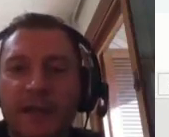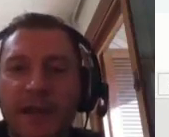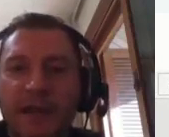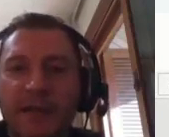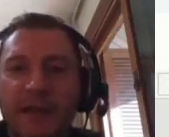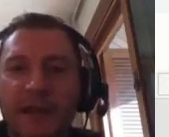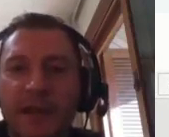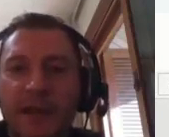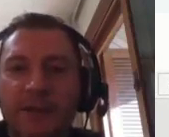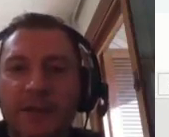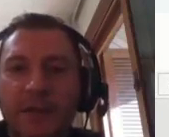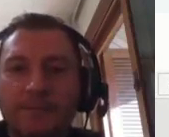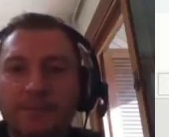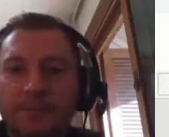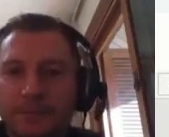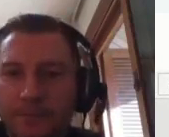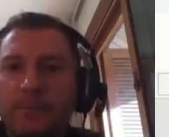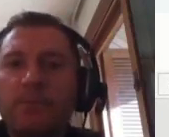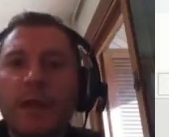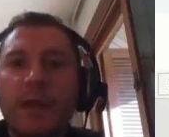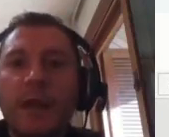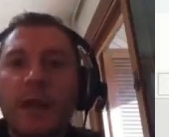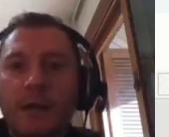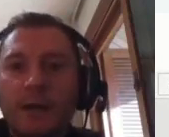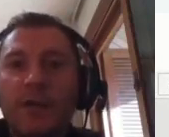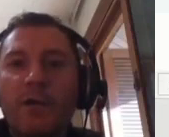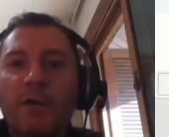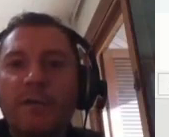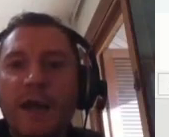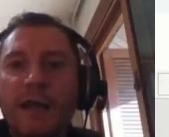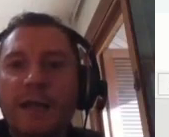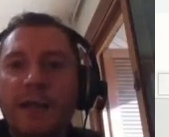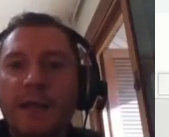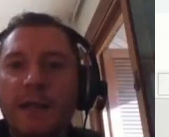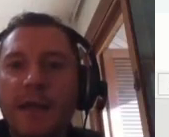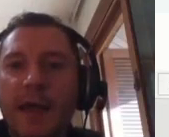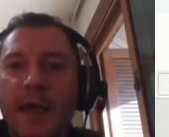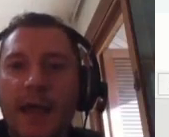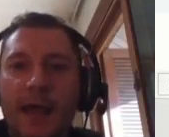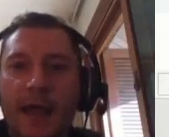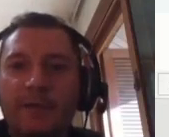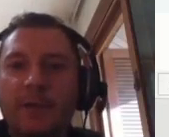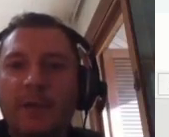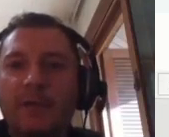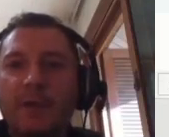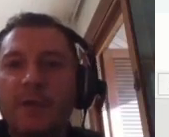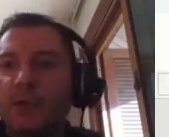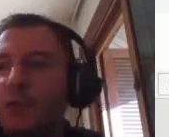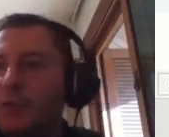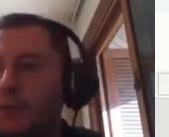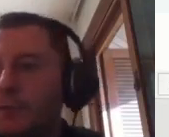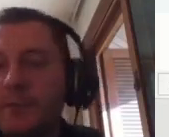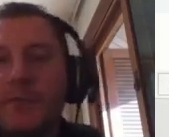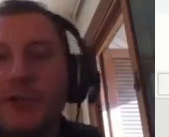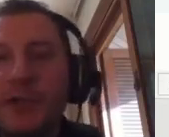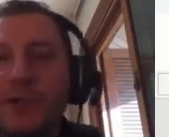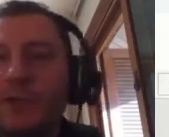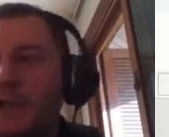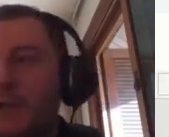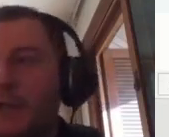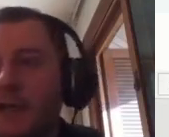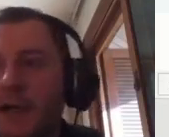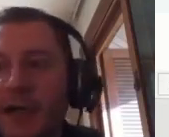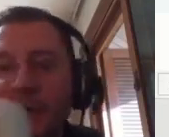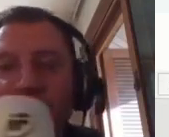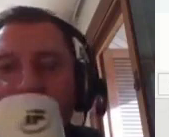lá na mecânica clássica. Né? Eu vou mostrar que esta equação que eu estou tirando lá da